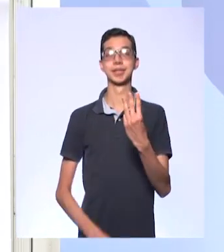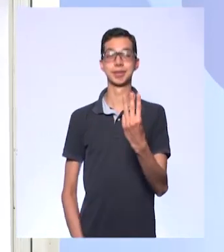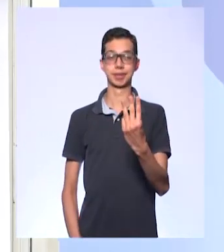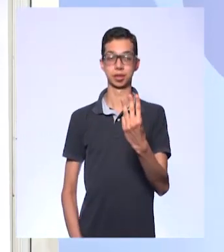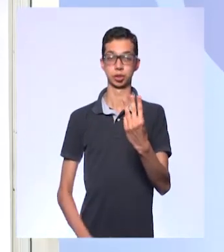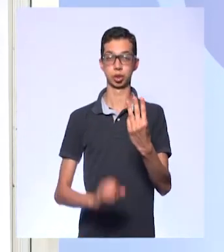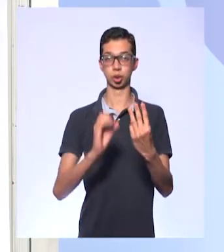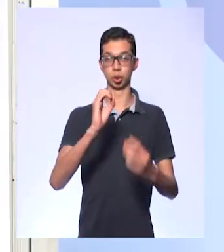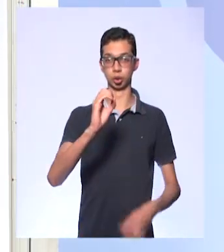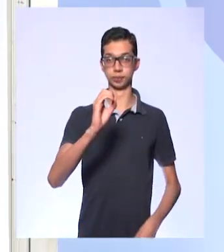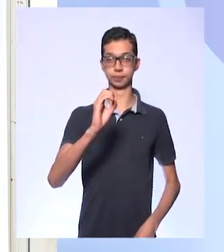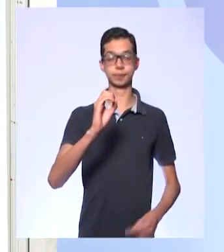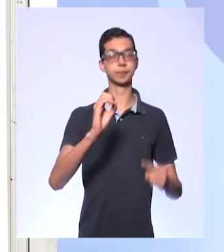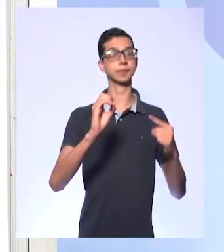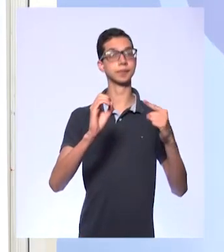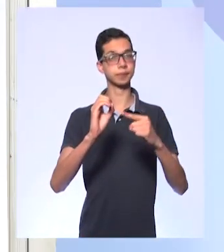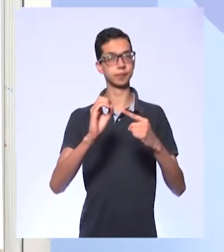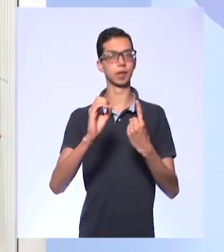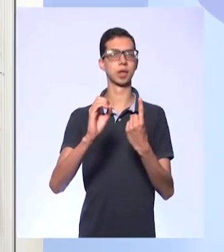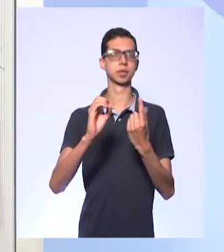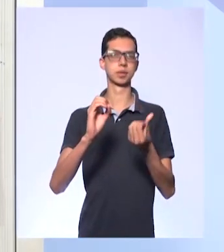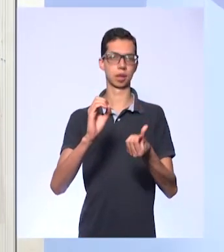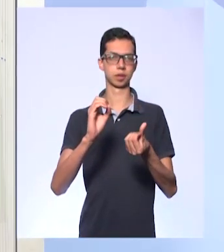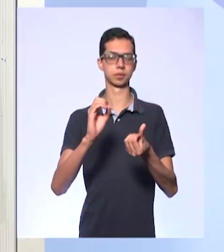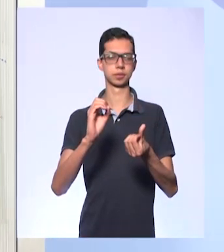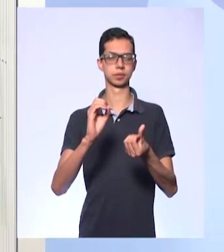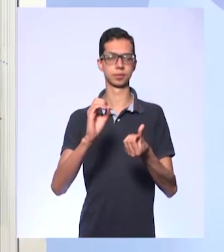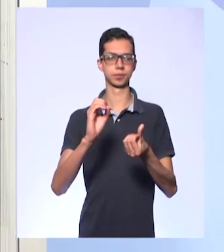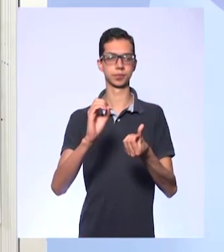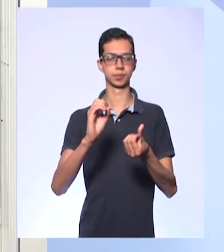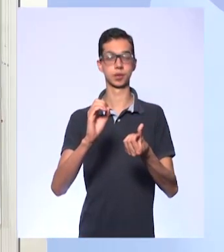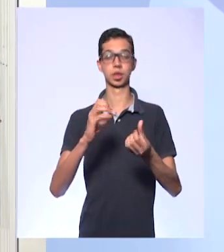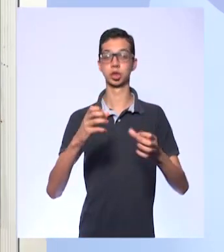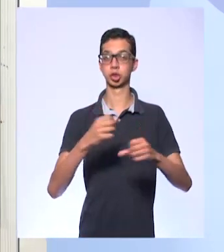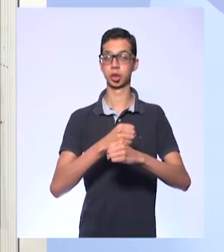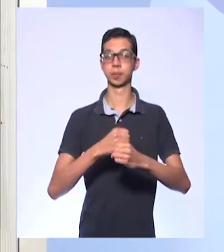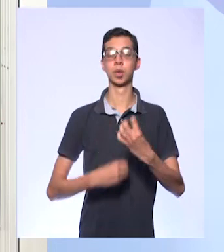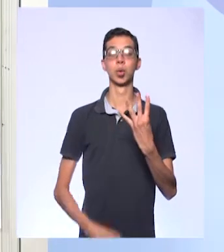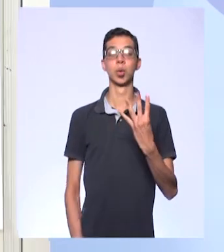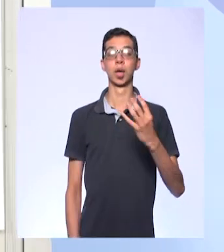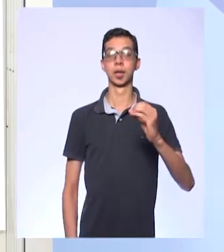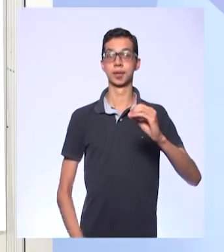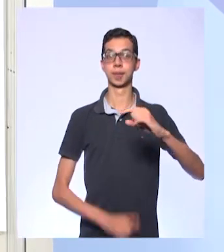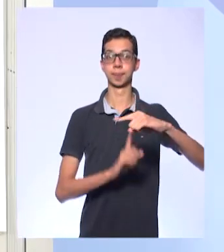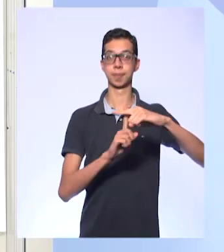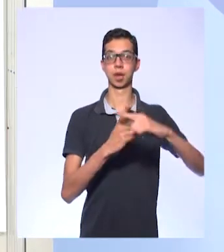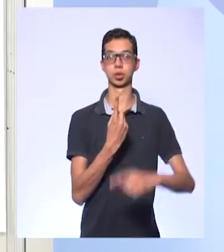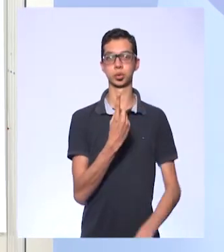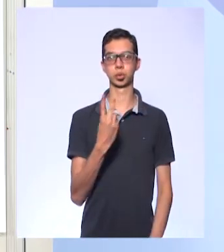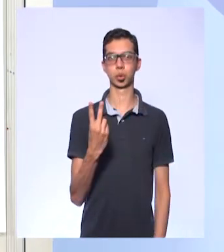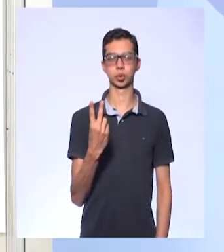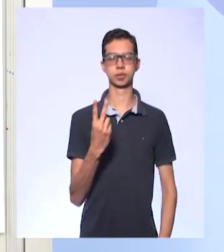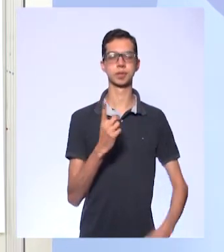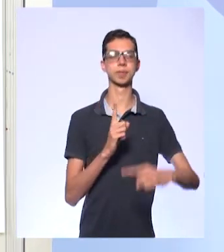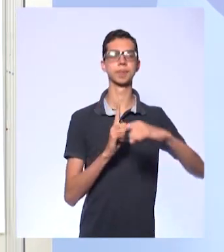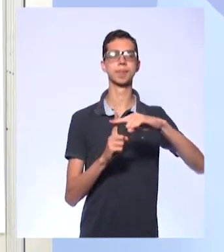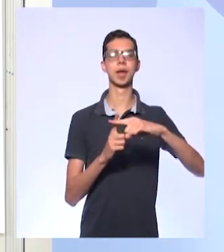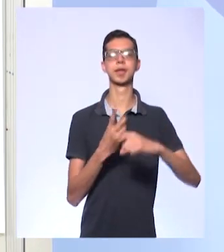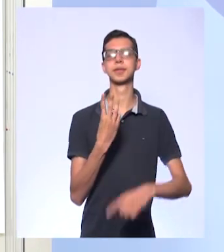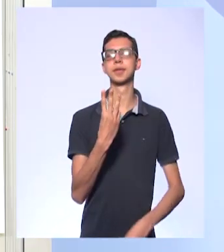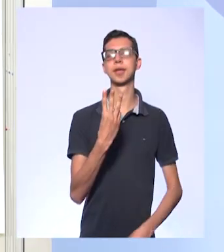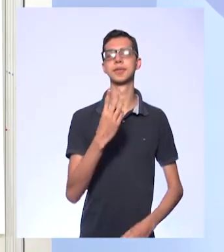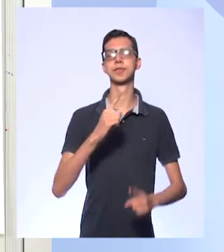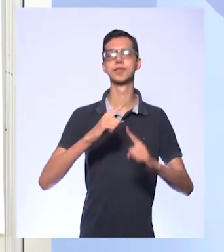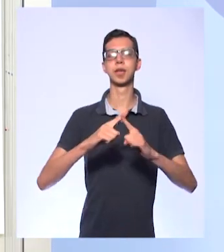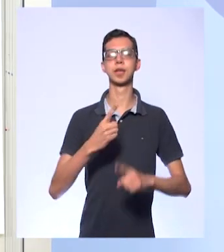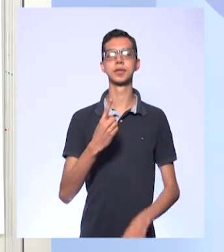16. Vamos fazer aqui, ó. Vai dar 40, mais 12, mais 3 vezes